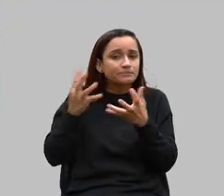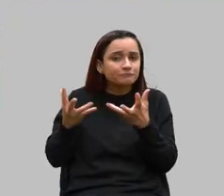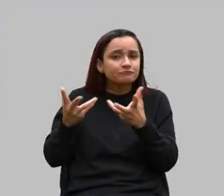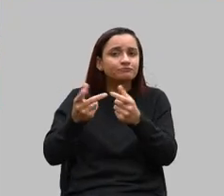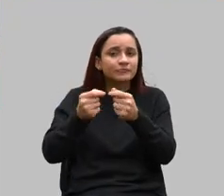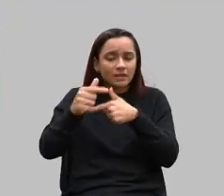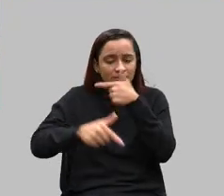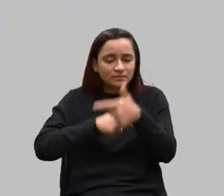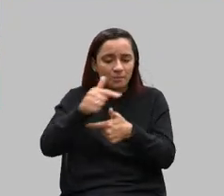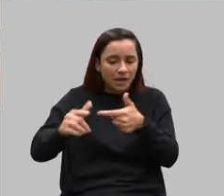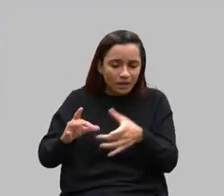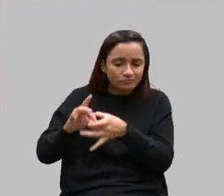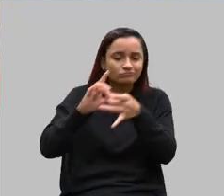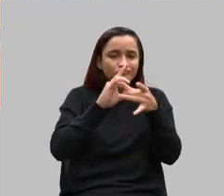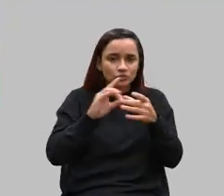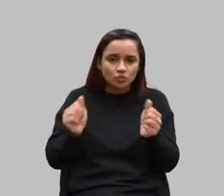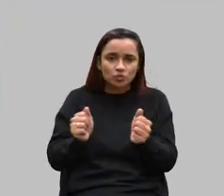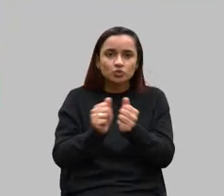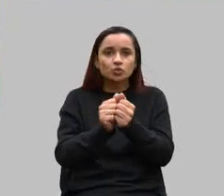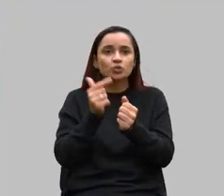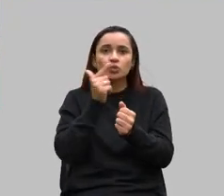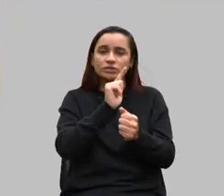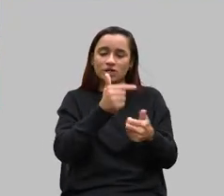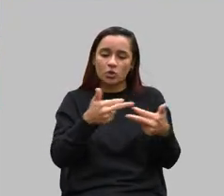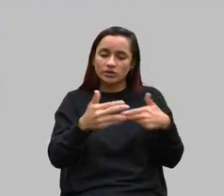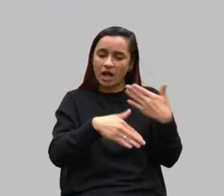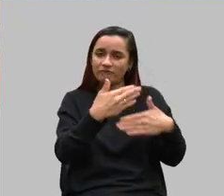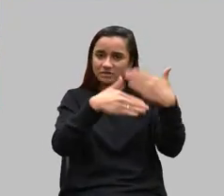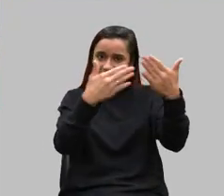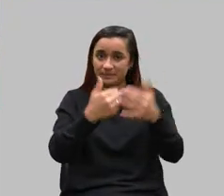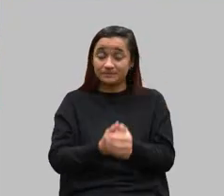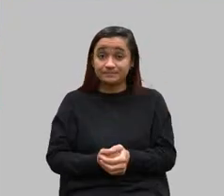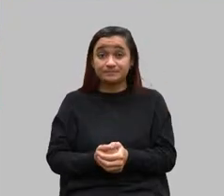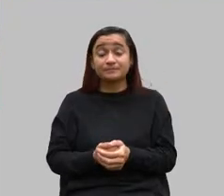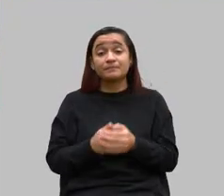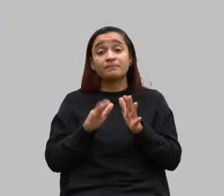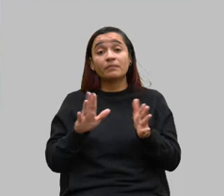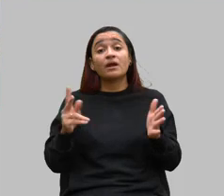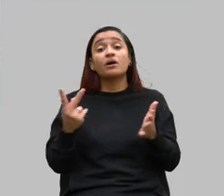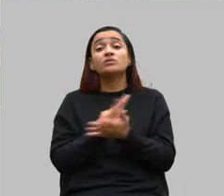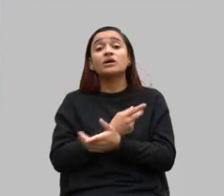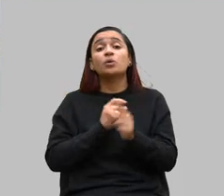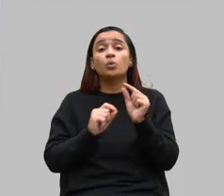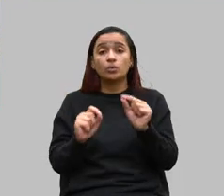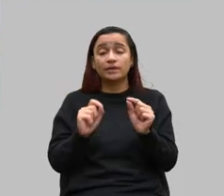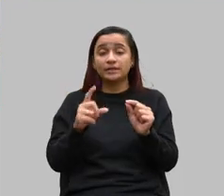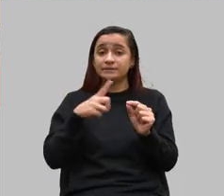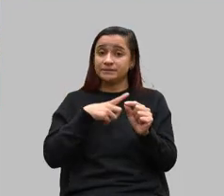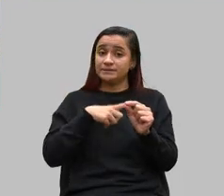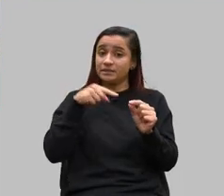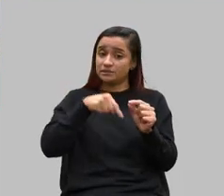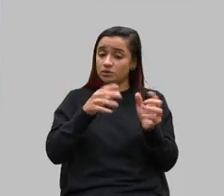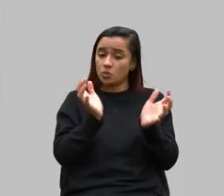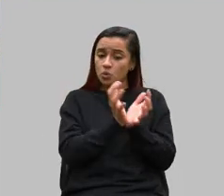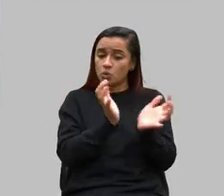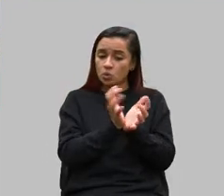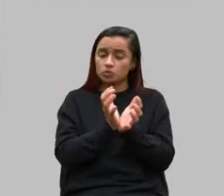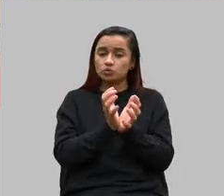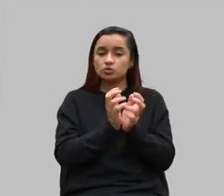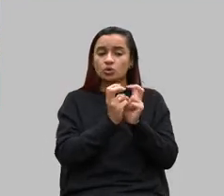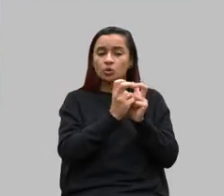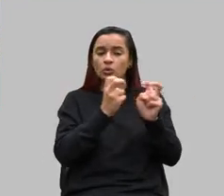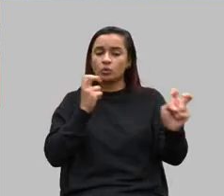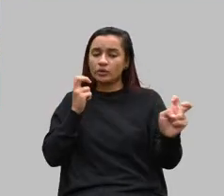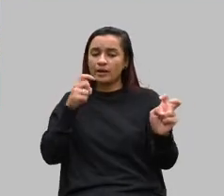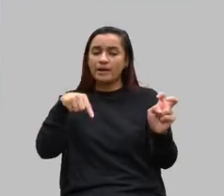trabalhar para que a coisa avance mas o fato é o seguinte eh existem nesse conjunto de linhas entre Minas e o Rio de